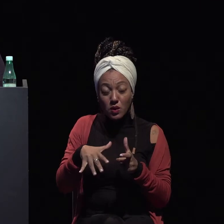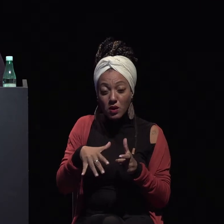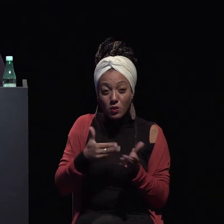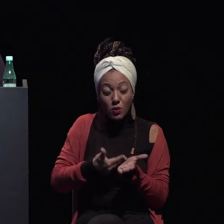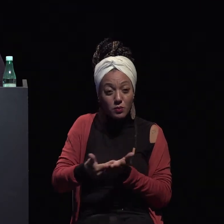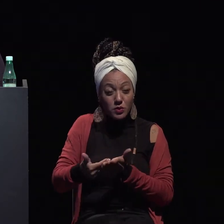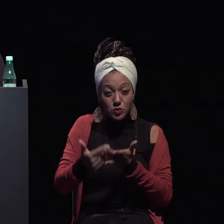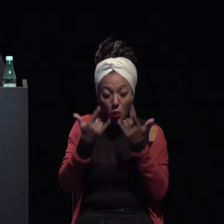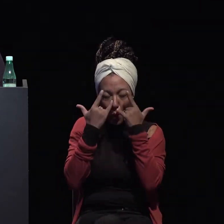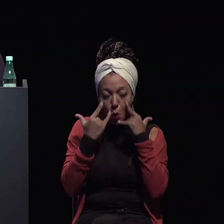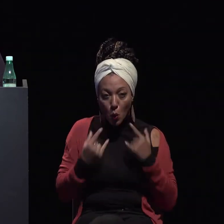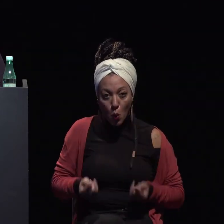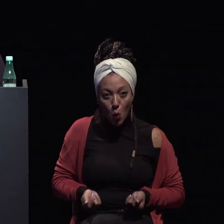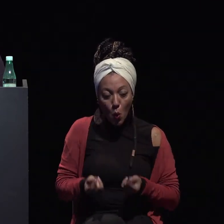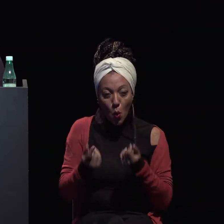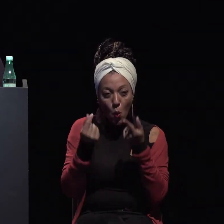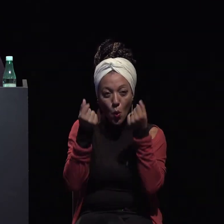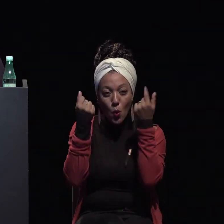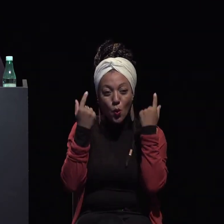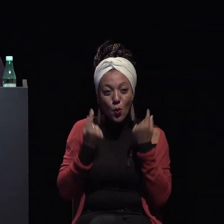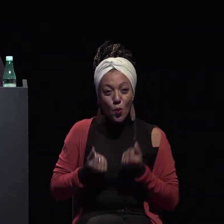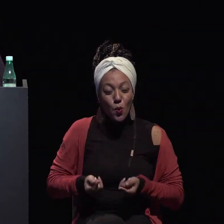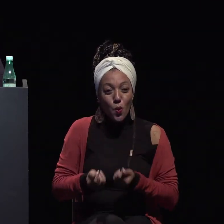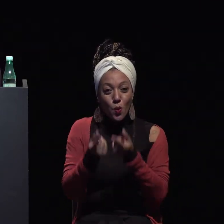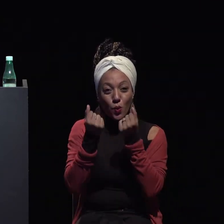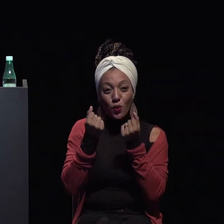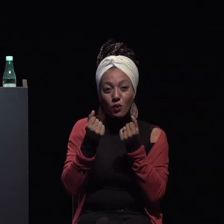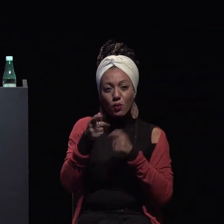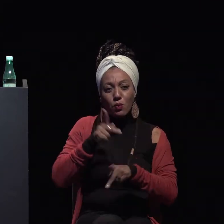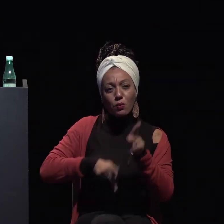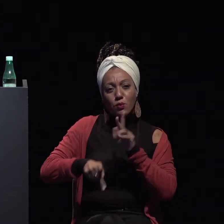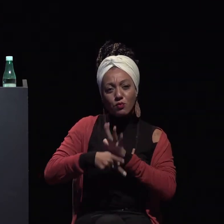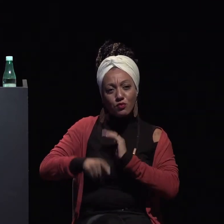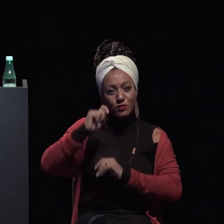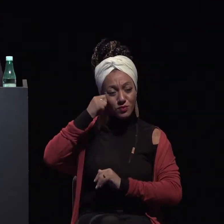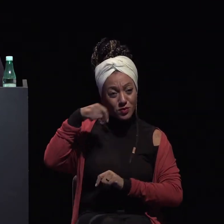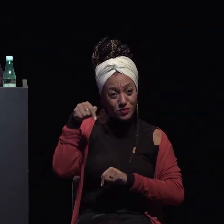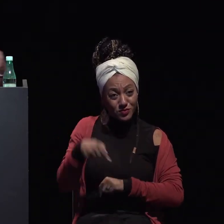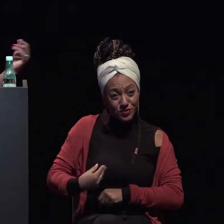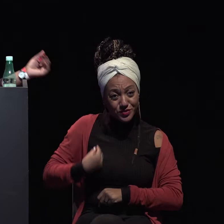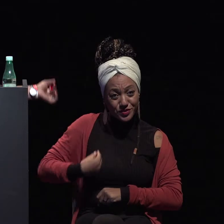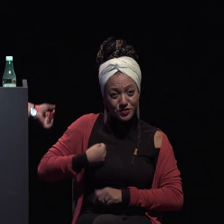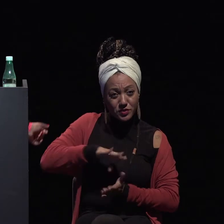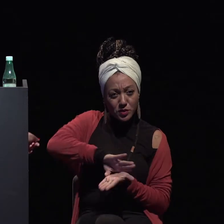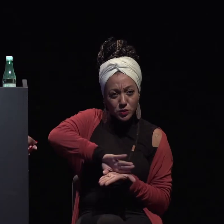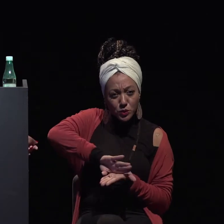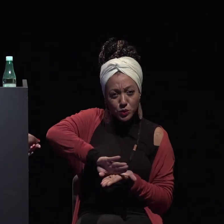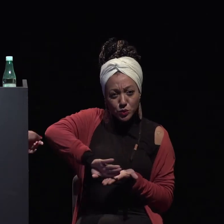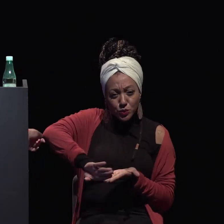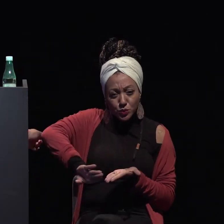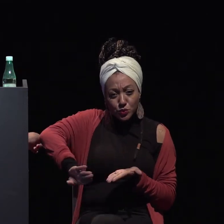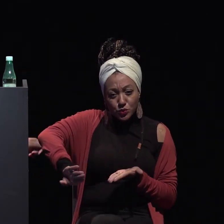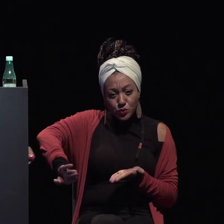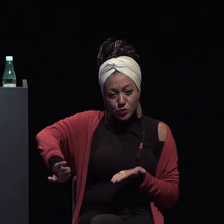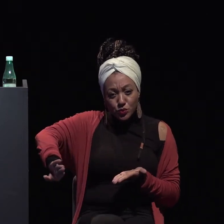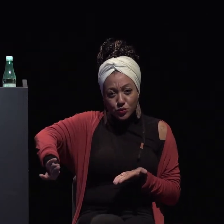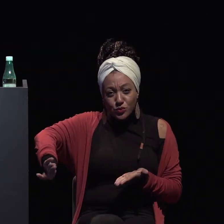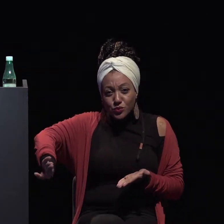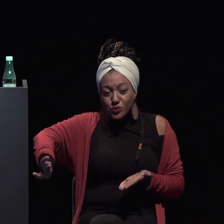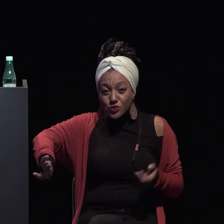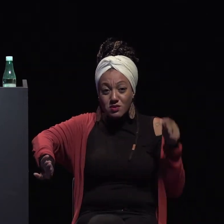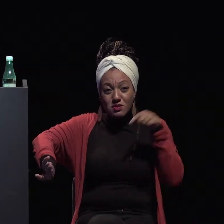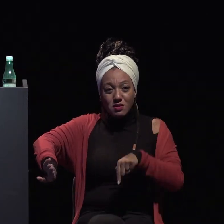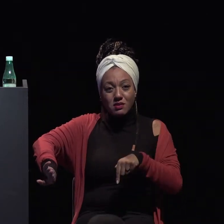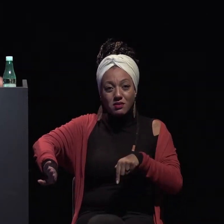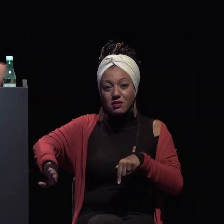longe, do que a gente chama de longe. Longe do quê? Longe das estruturas, afastado das estruturas, à